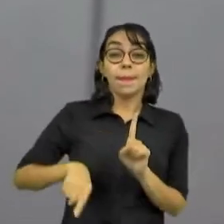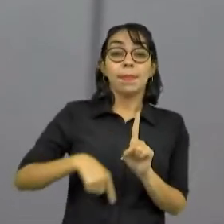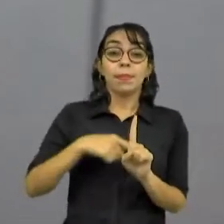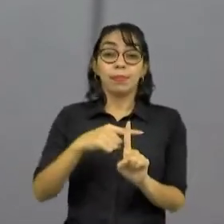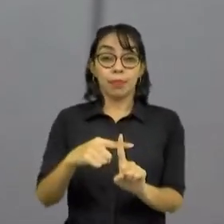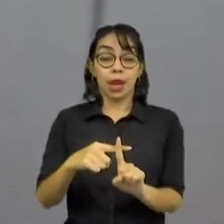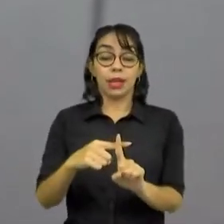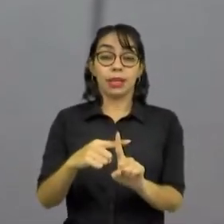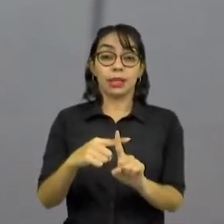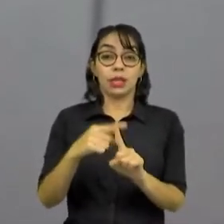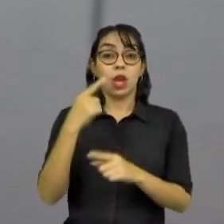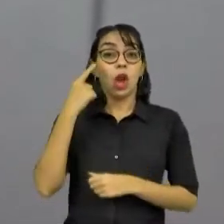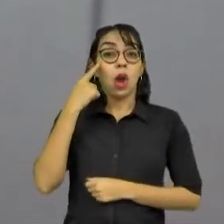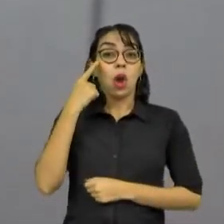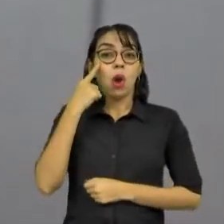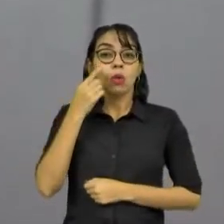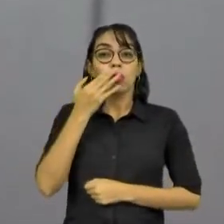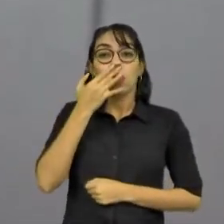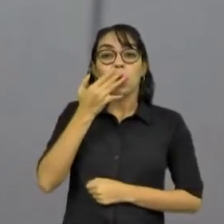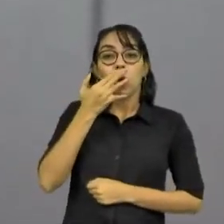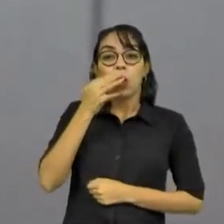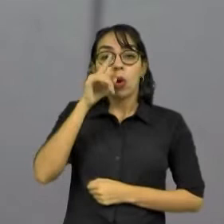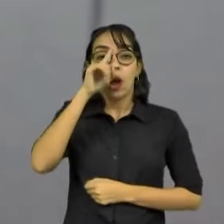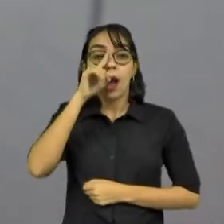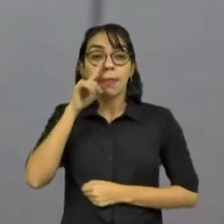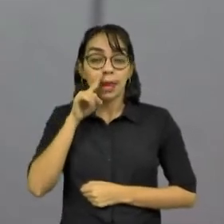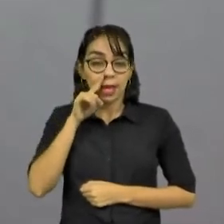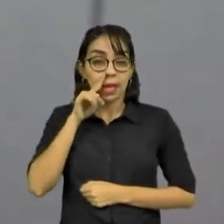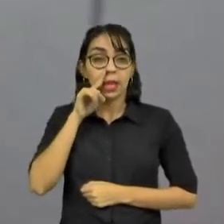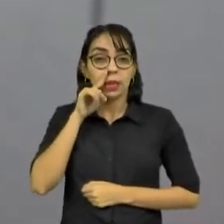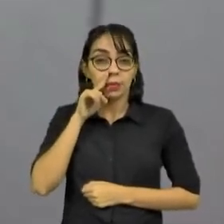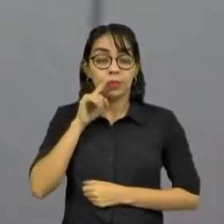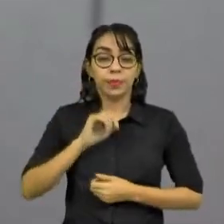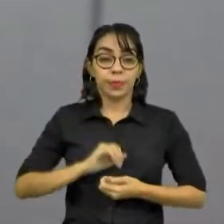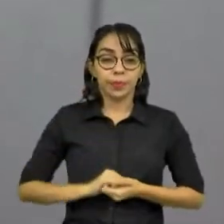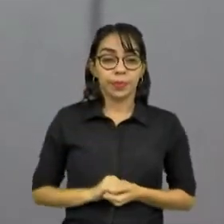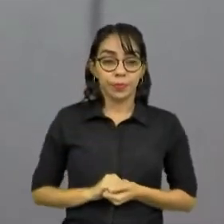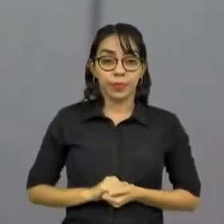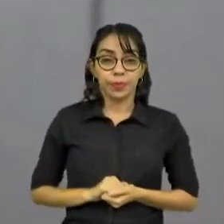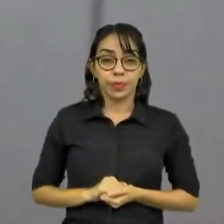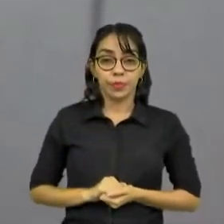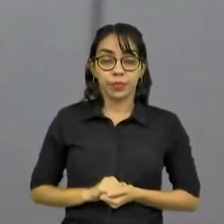olhos amarelados, urina escura, né, cor de